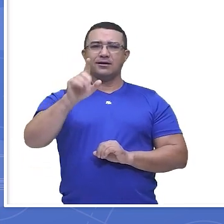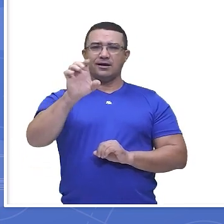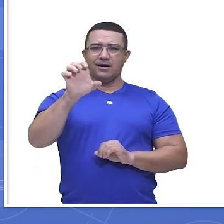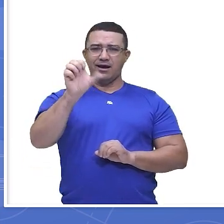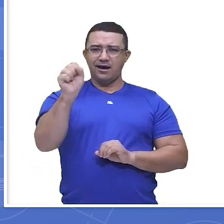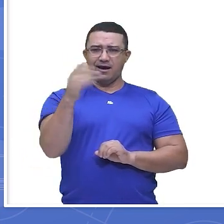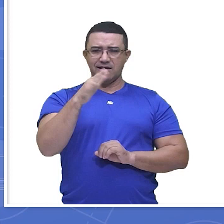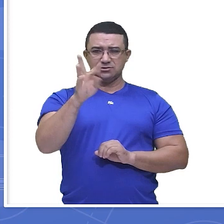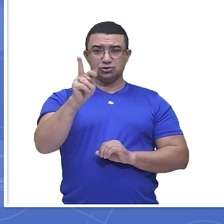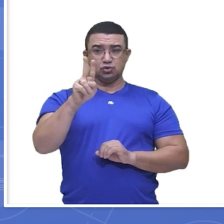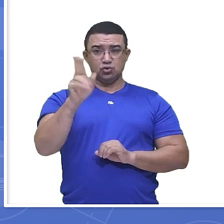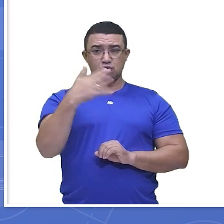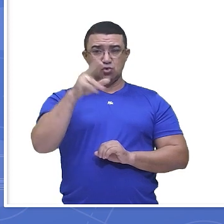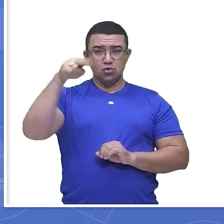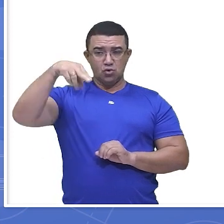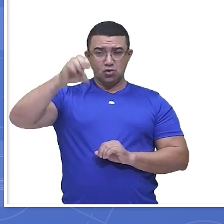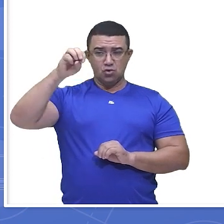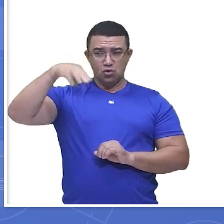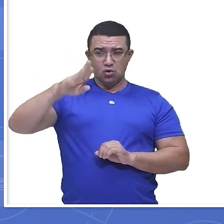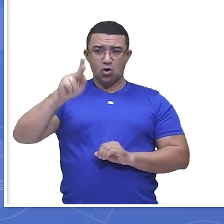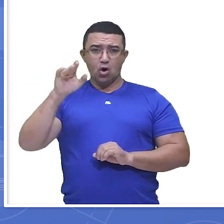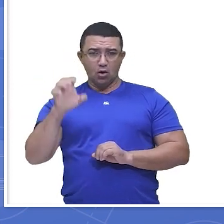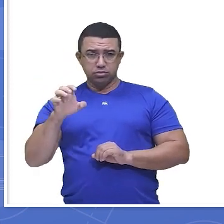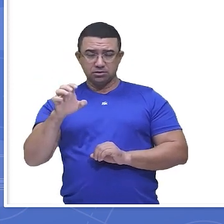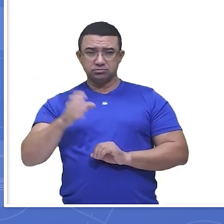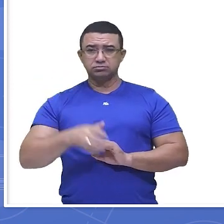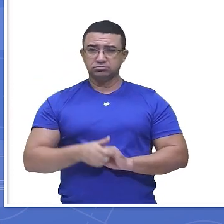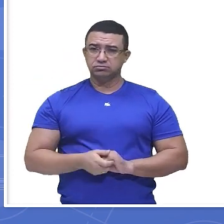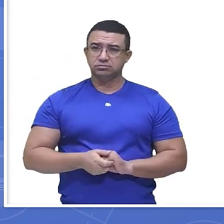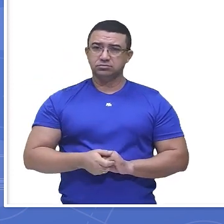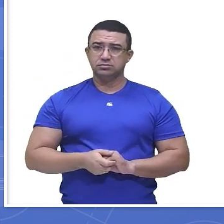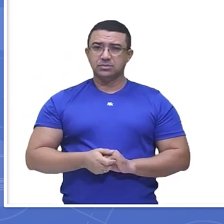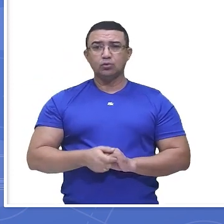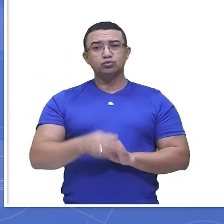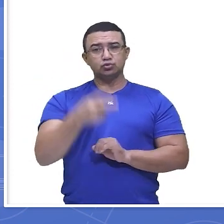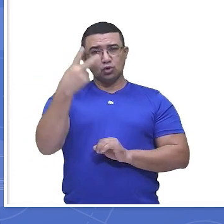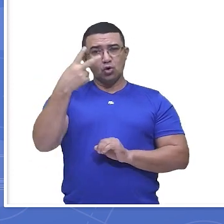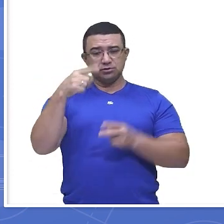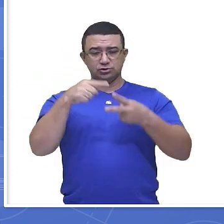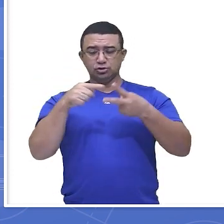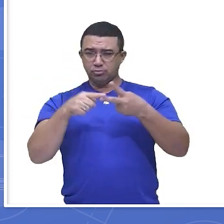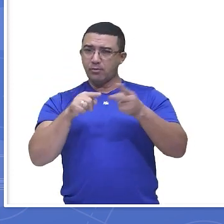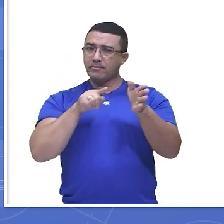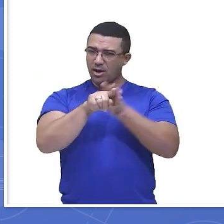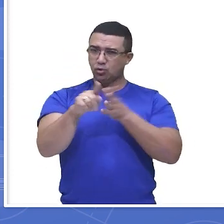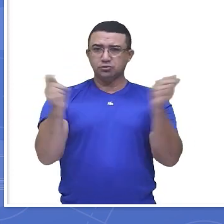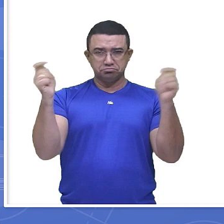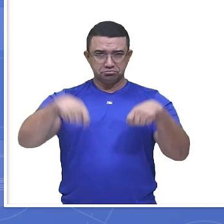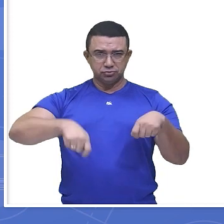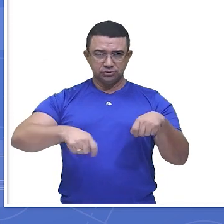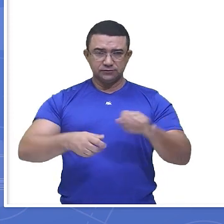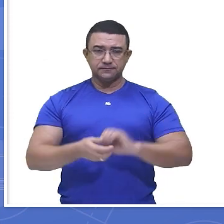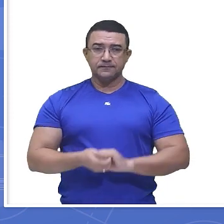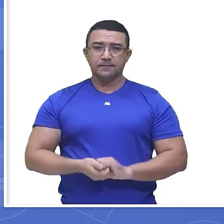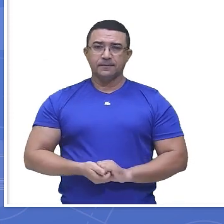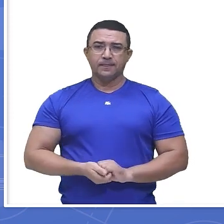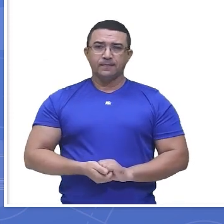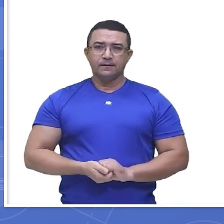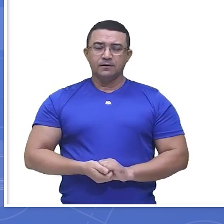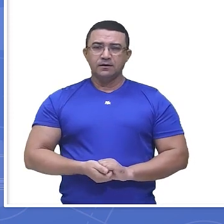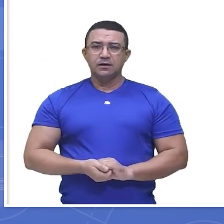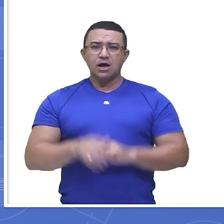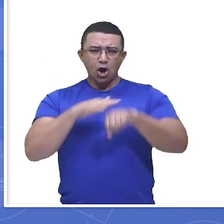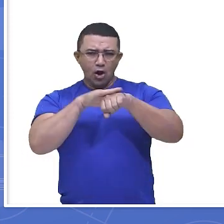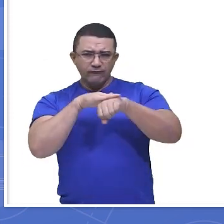diz, professor, eu posso dar diretamente o meu nome? Quando a pessoa pergunta, claro, na prática, no diálogo,